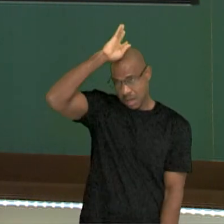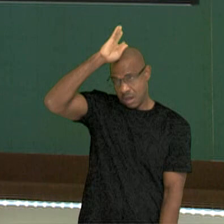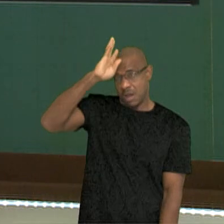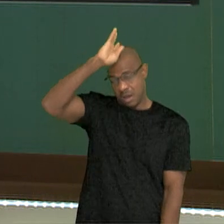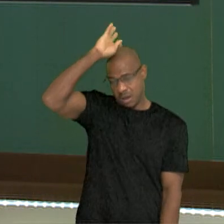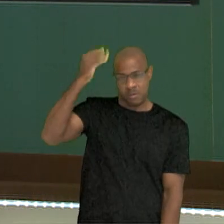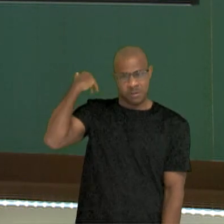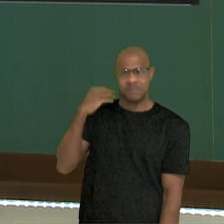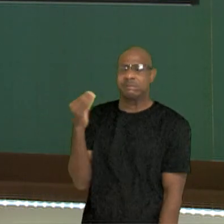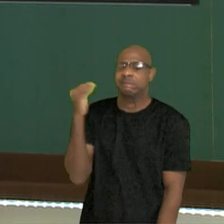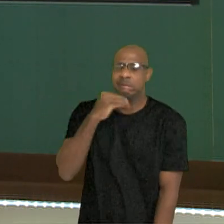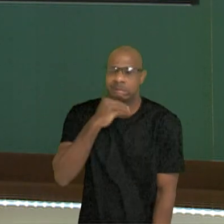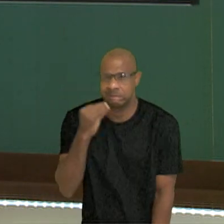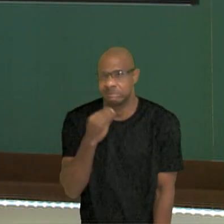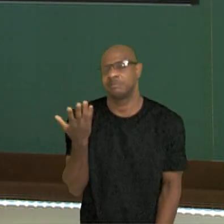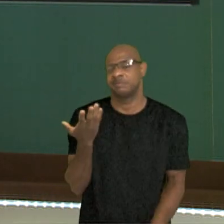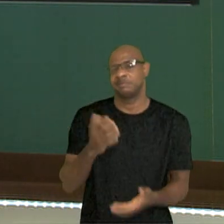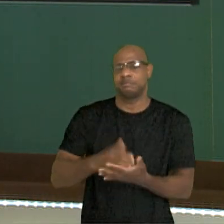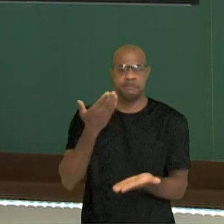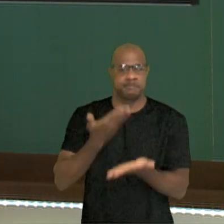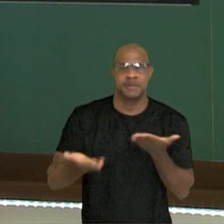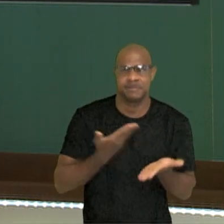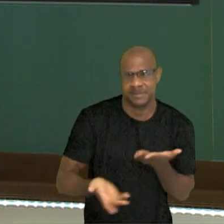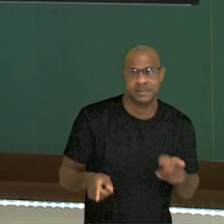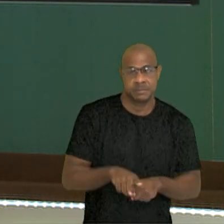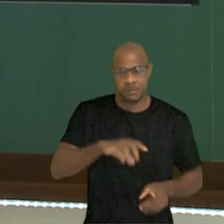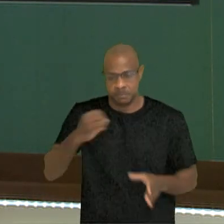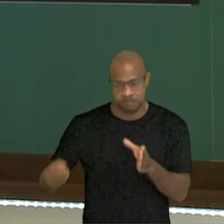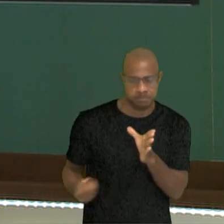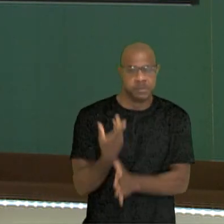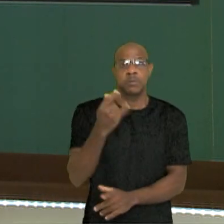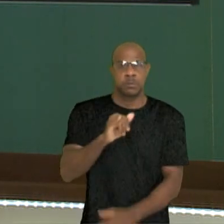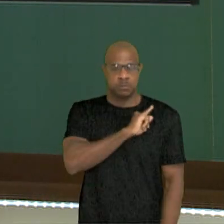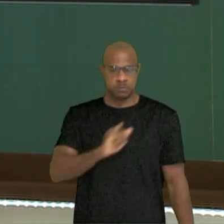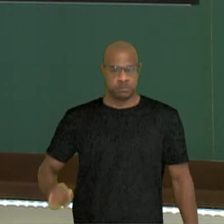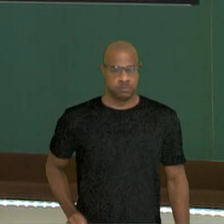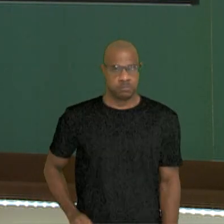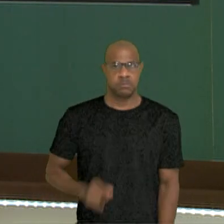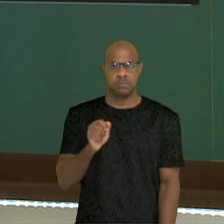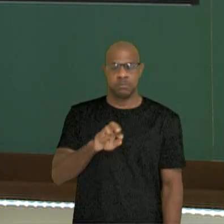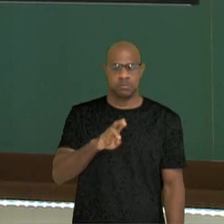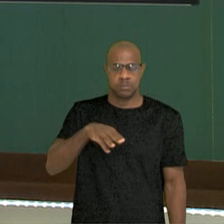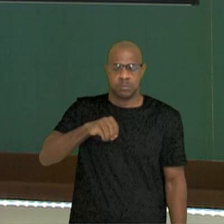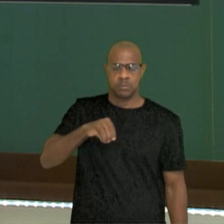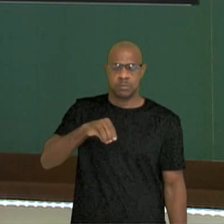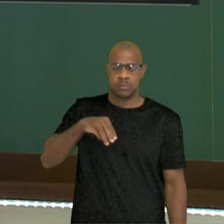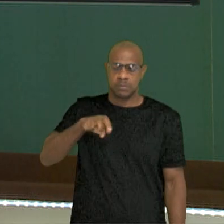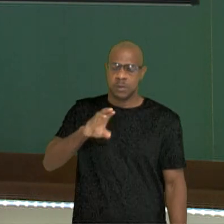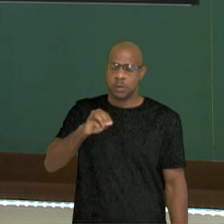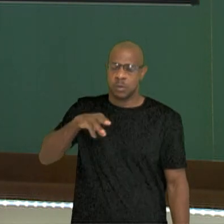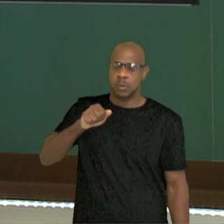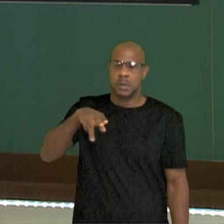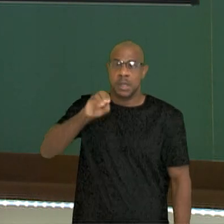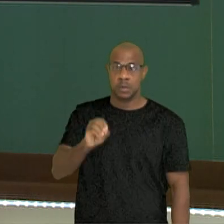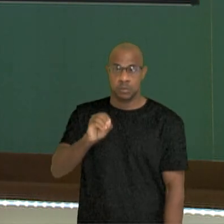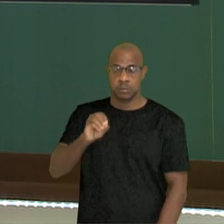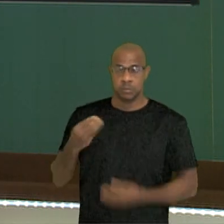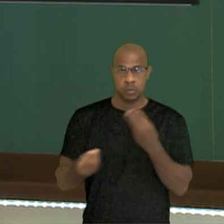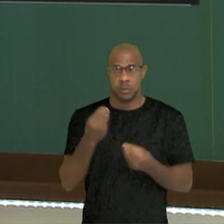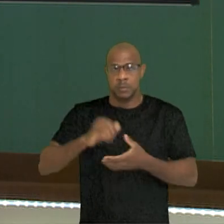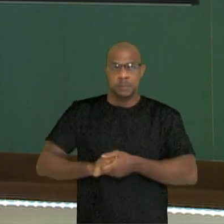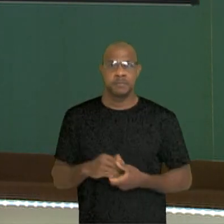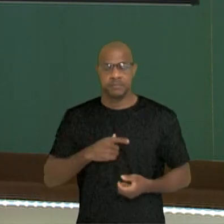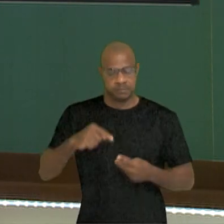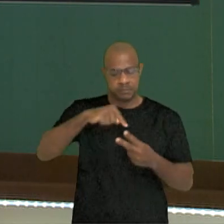se enfraquecer e dar início ao famoso Império Romano. Lembrando, a gente tem 3 fases de Roma: